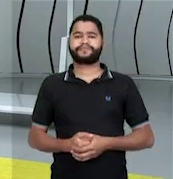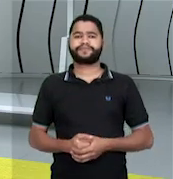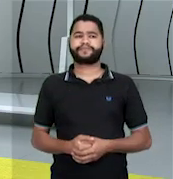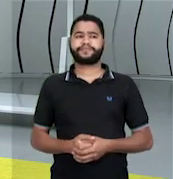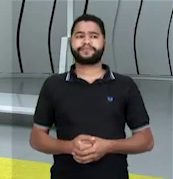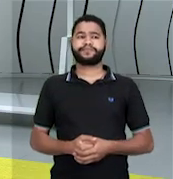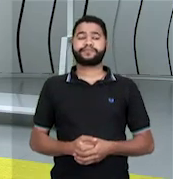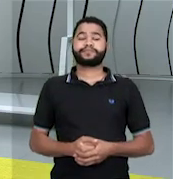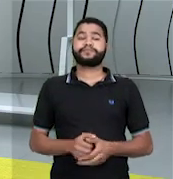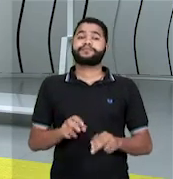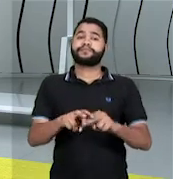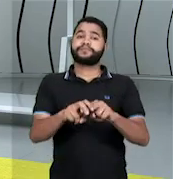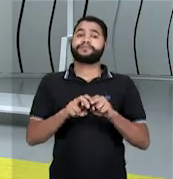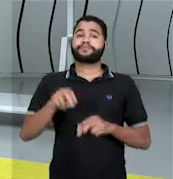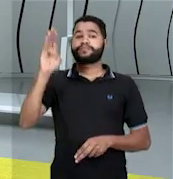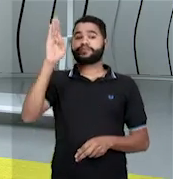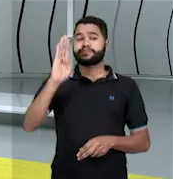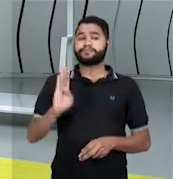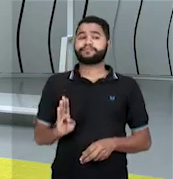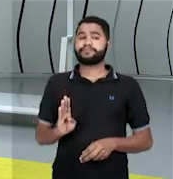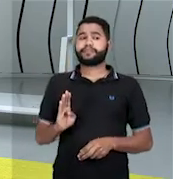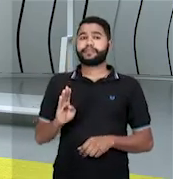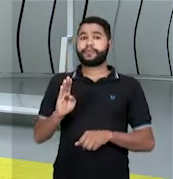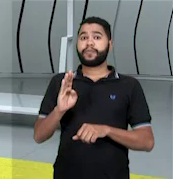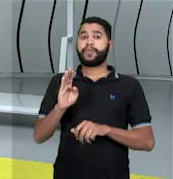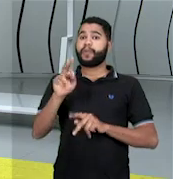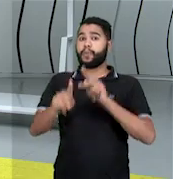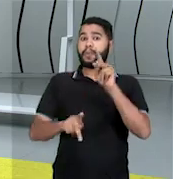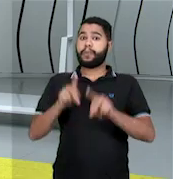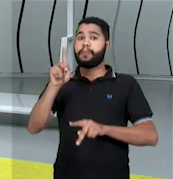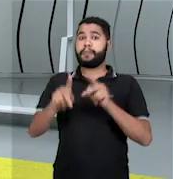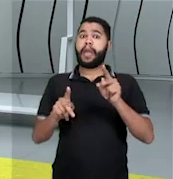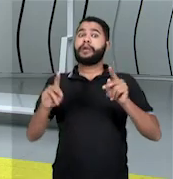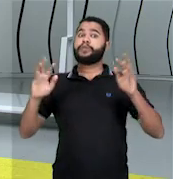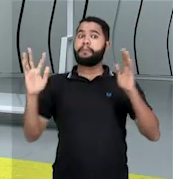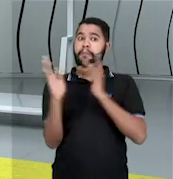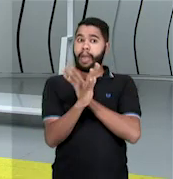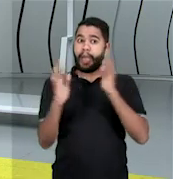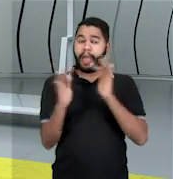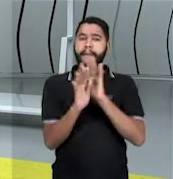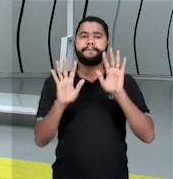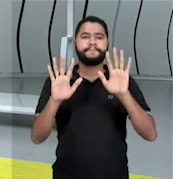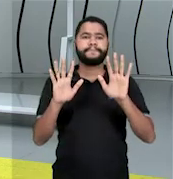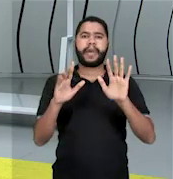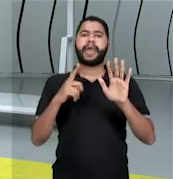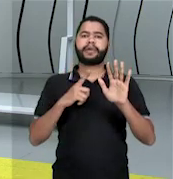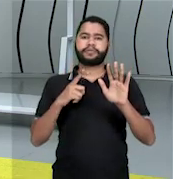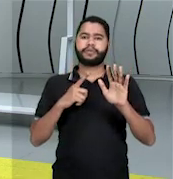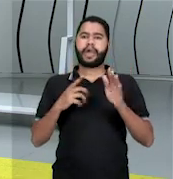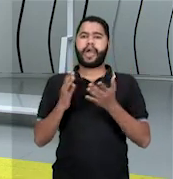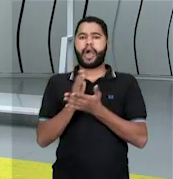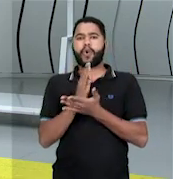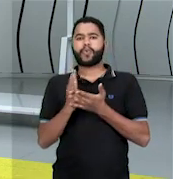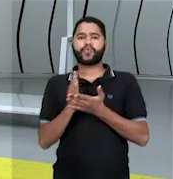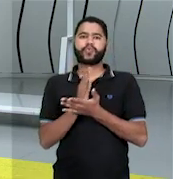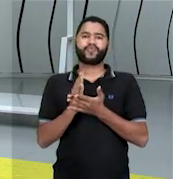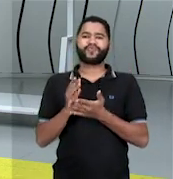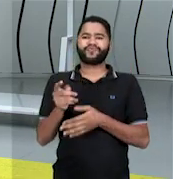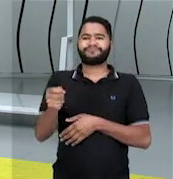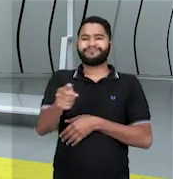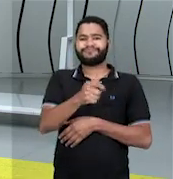país. Por isso que o Brasil é considerado um país populoso, porém não é um país povoado. Justamente por isso, por essa